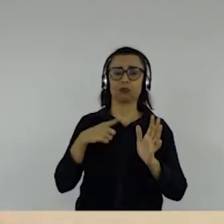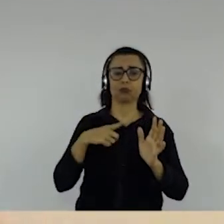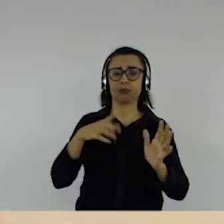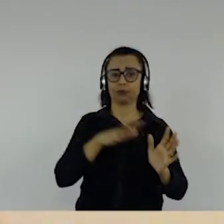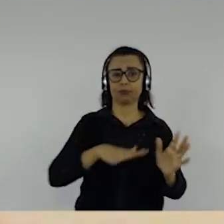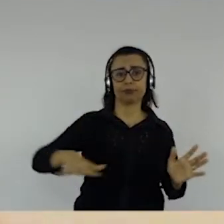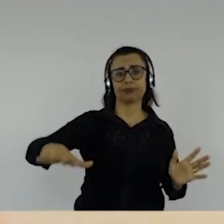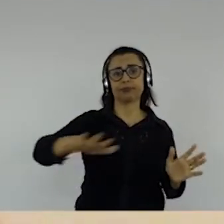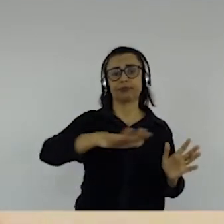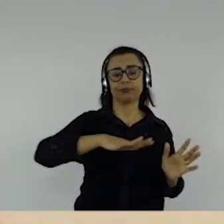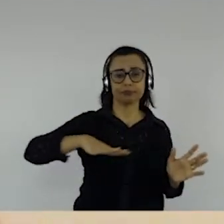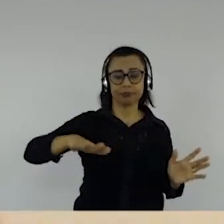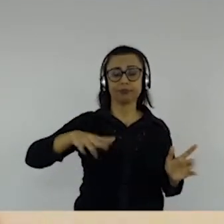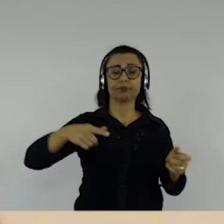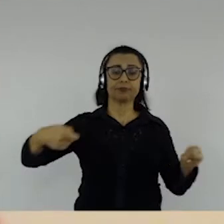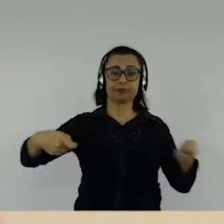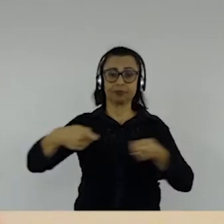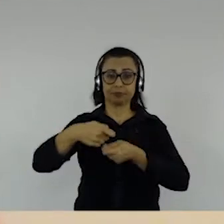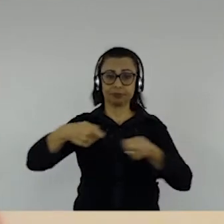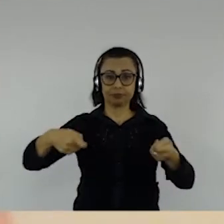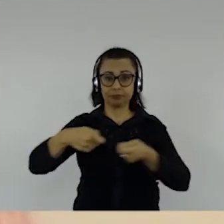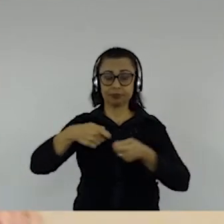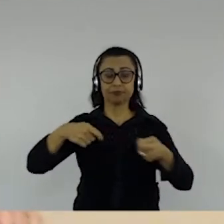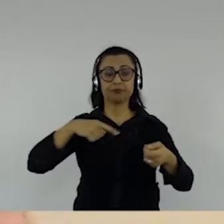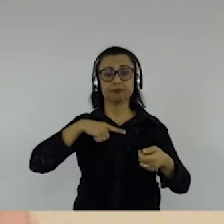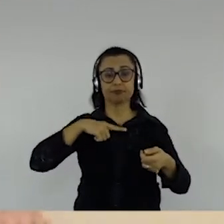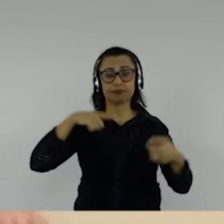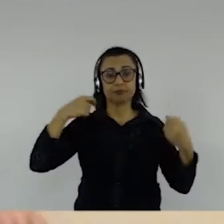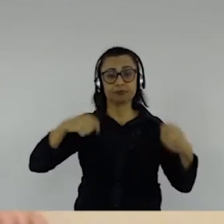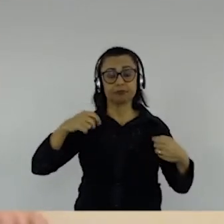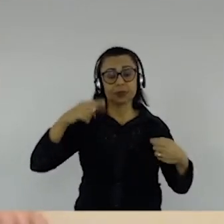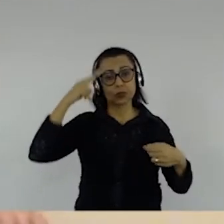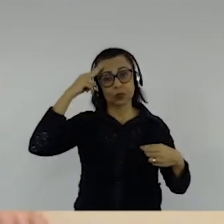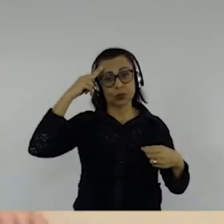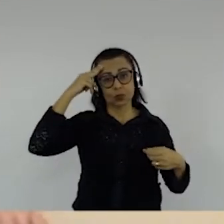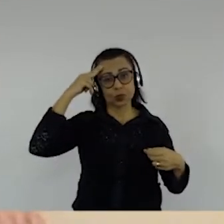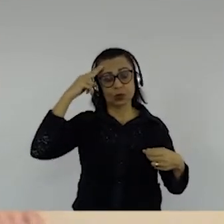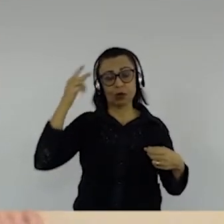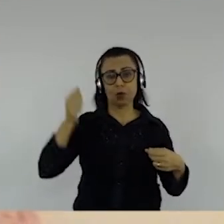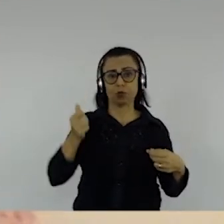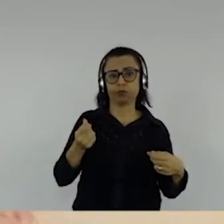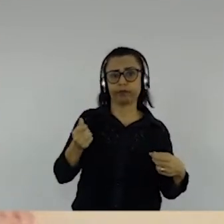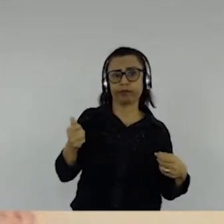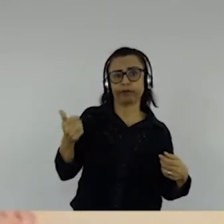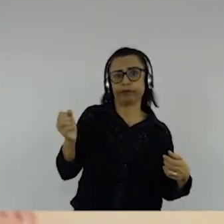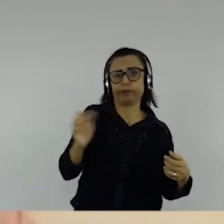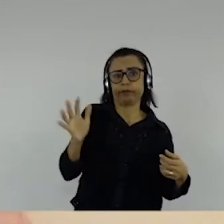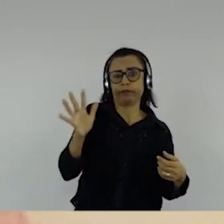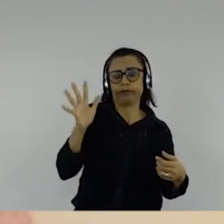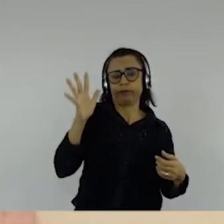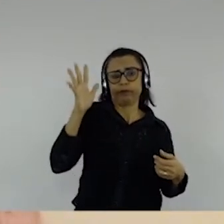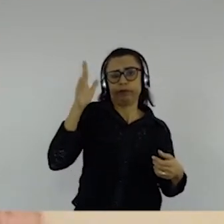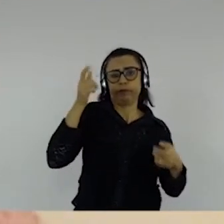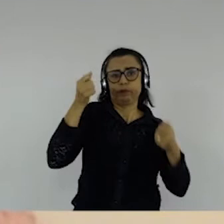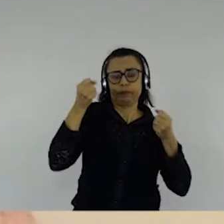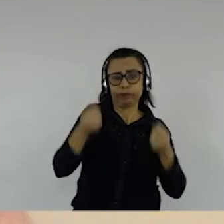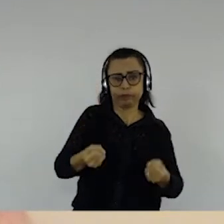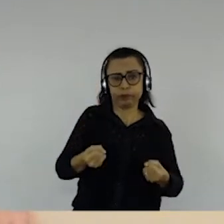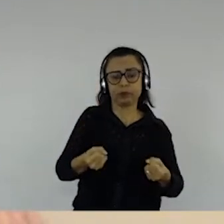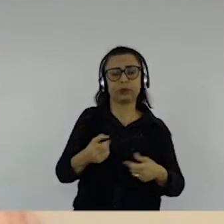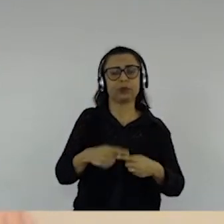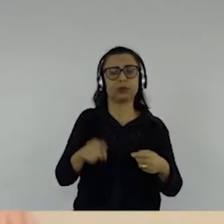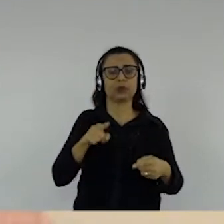para renegociação quando se está diante de uma hipótese de onerosidade excessiva, mas ficando claro que